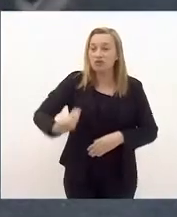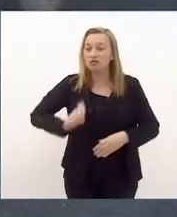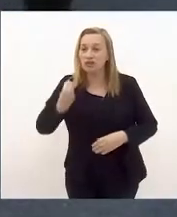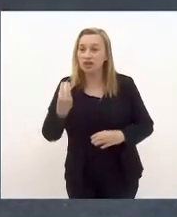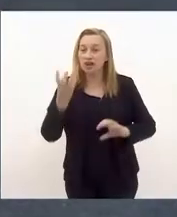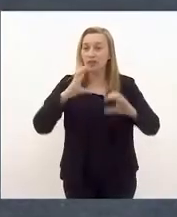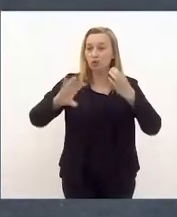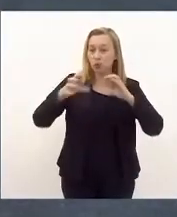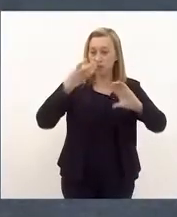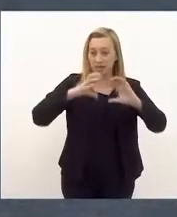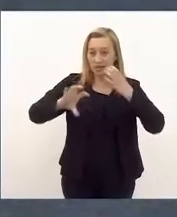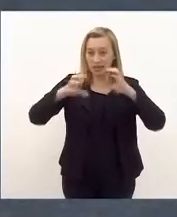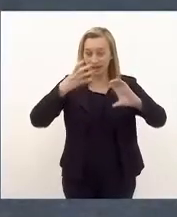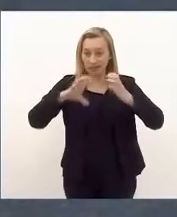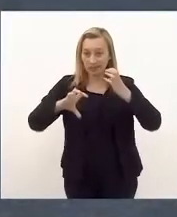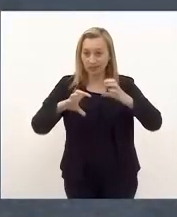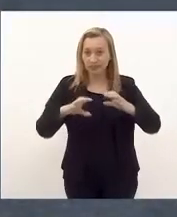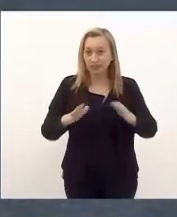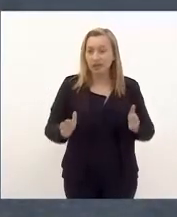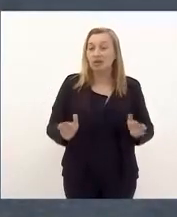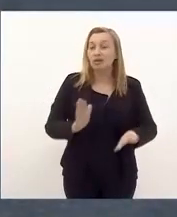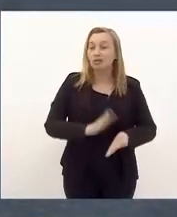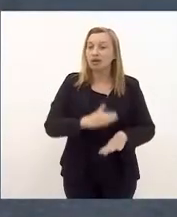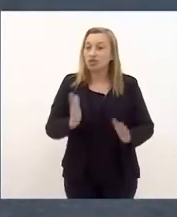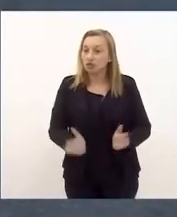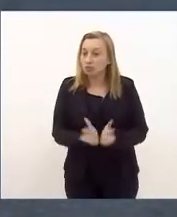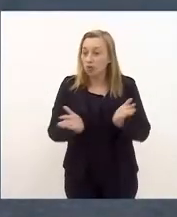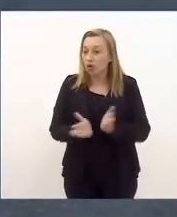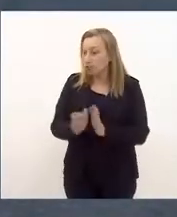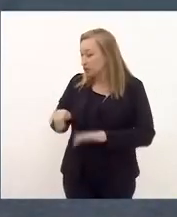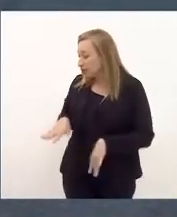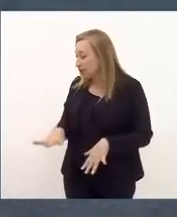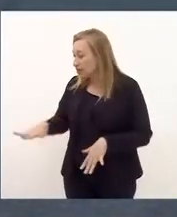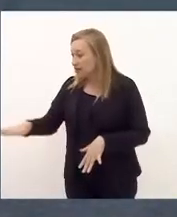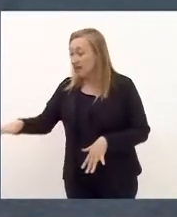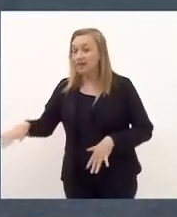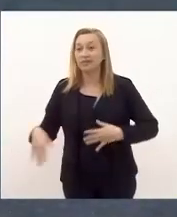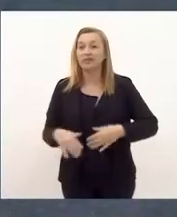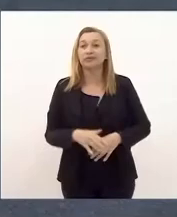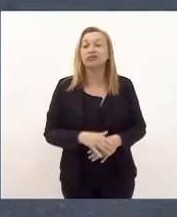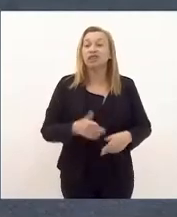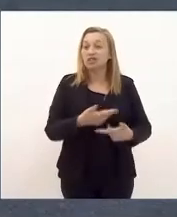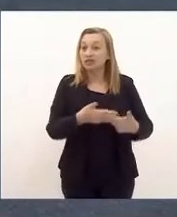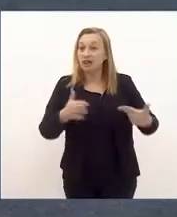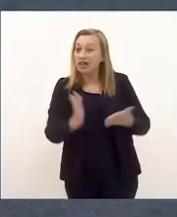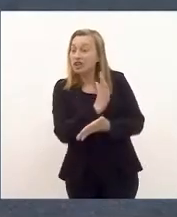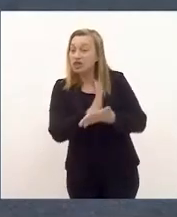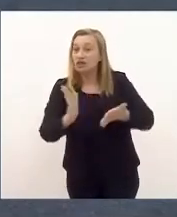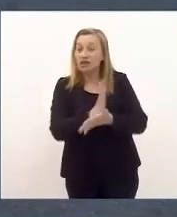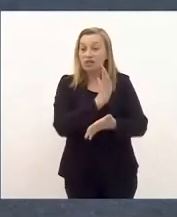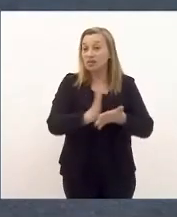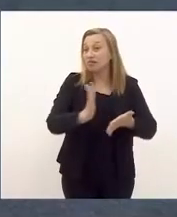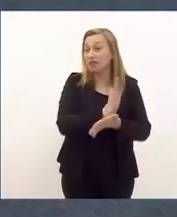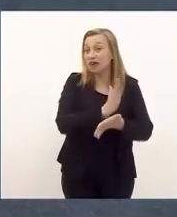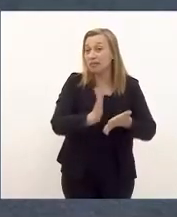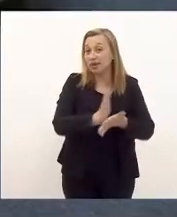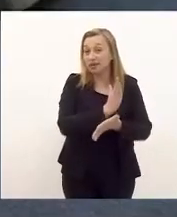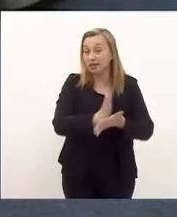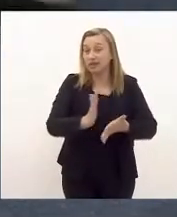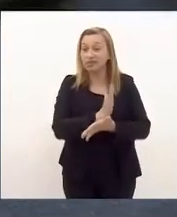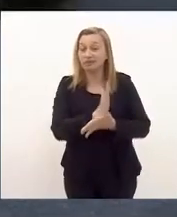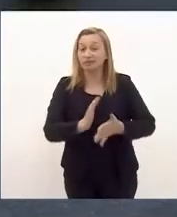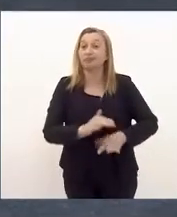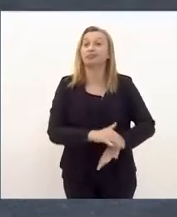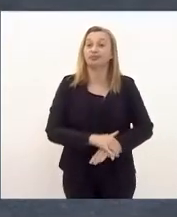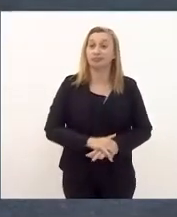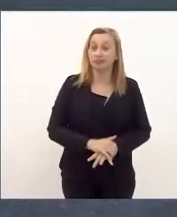nossa juventude mais vulnerabilizada nos territórios mais periféricos, onde muitas vezes as organizações criminosas são